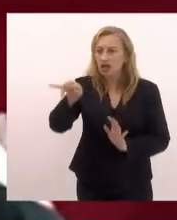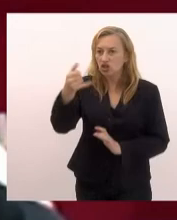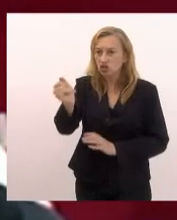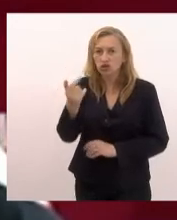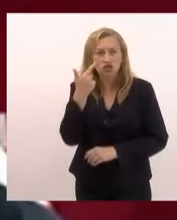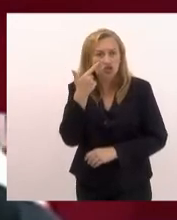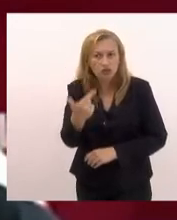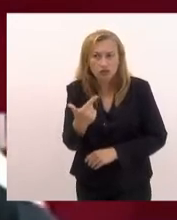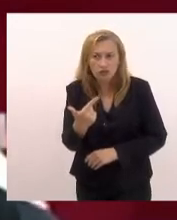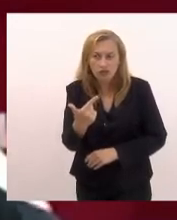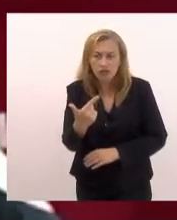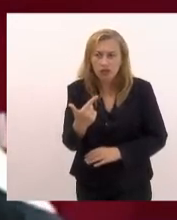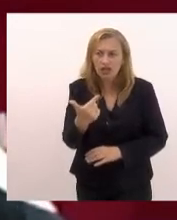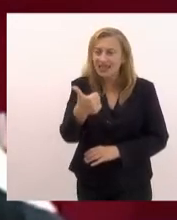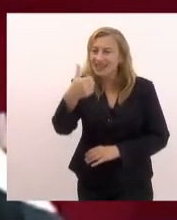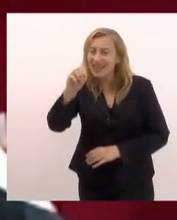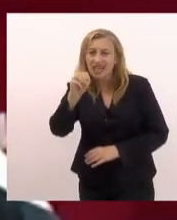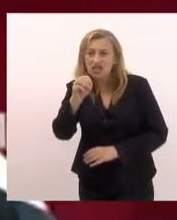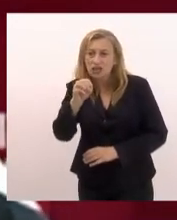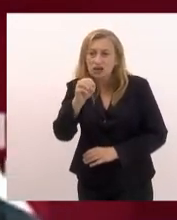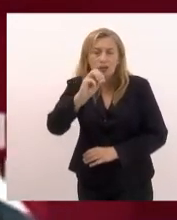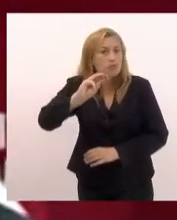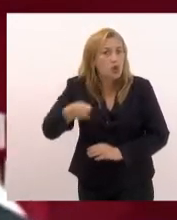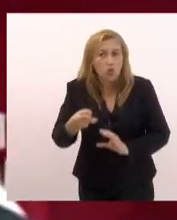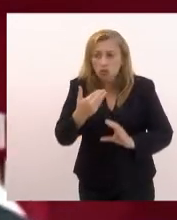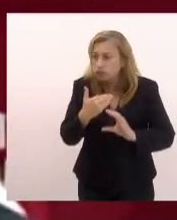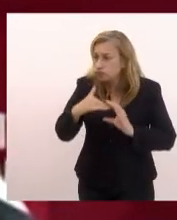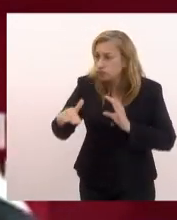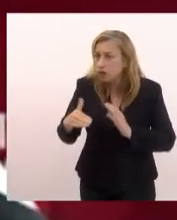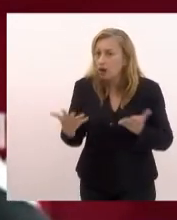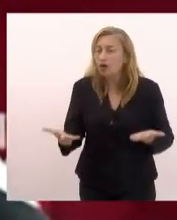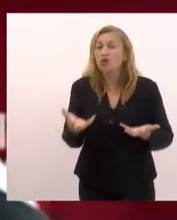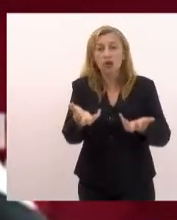a destinação de 10 bilhões. Né? Eu